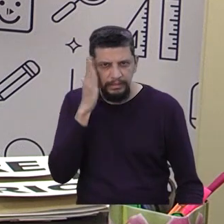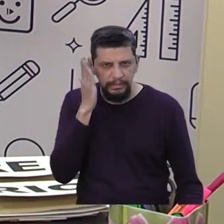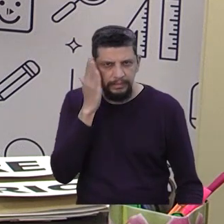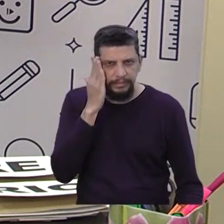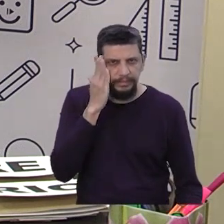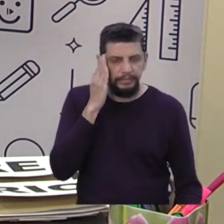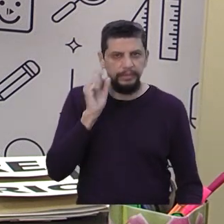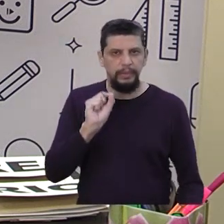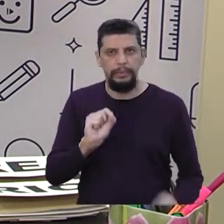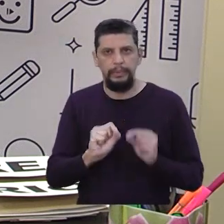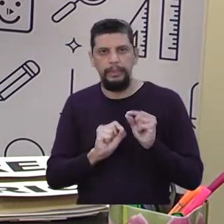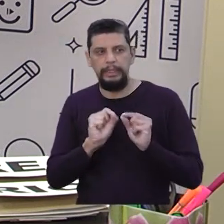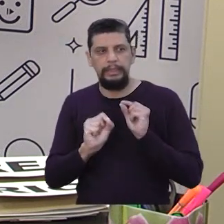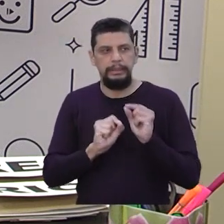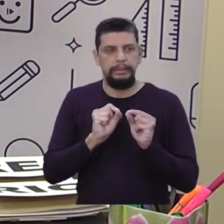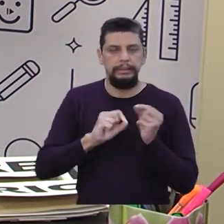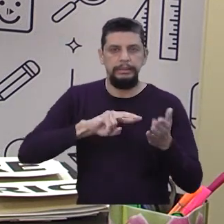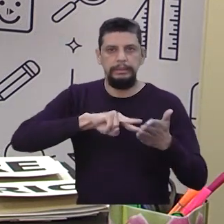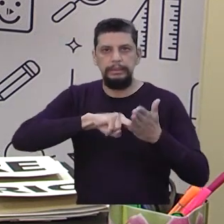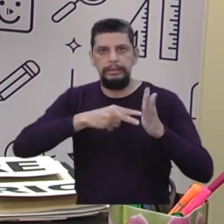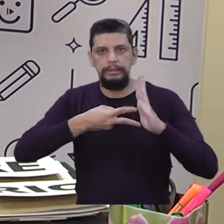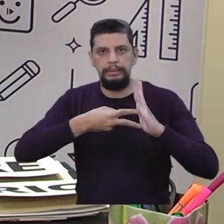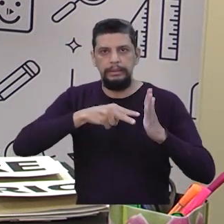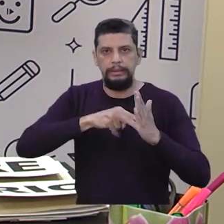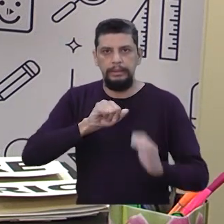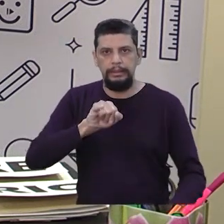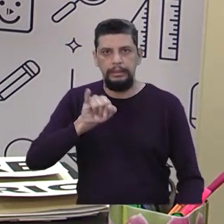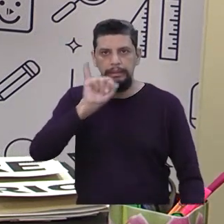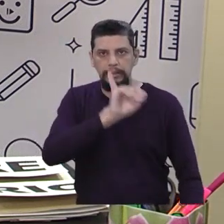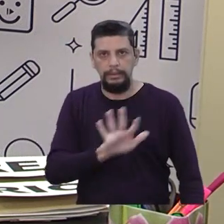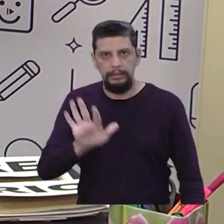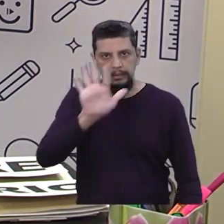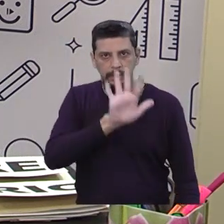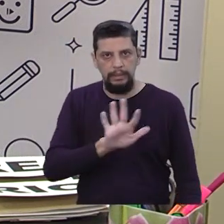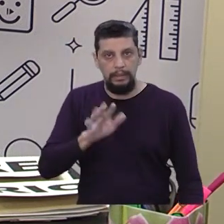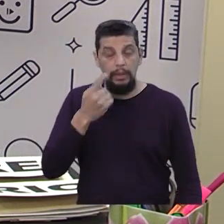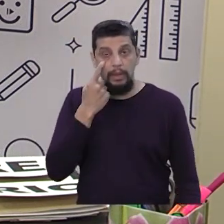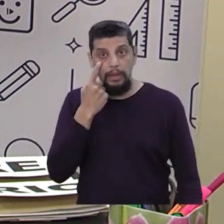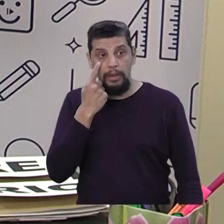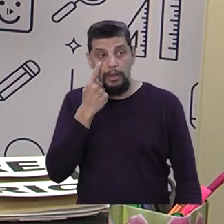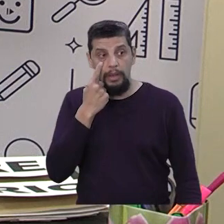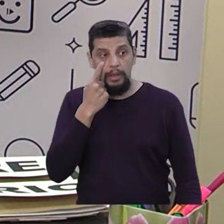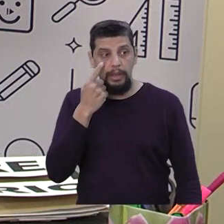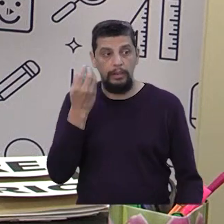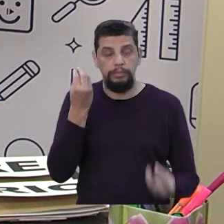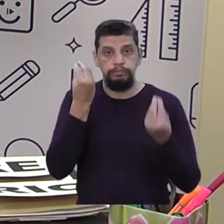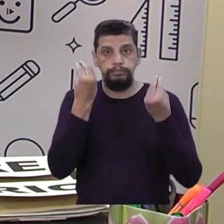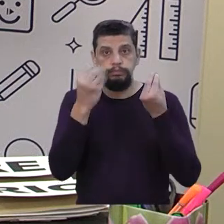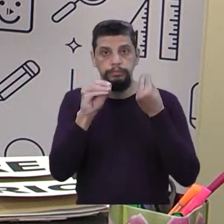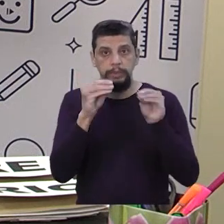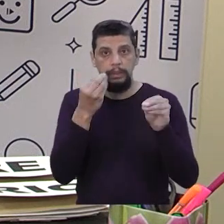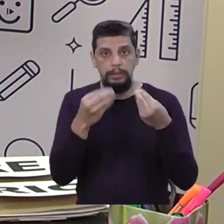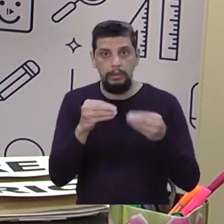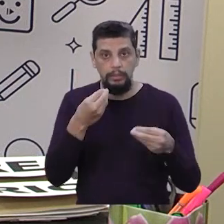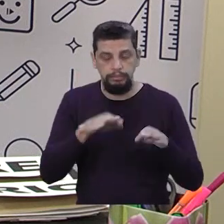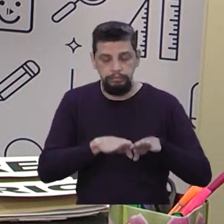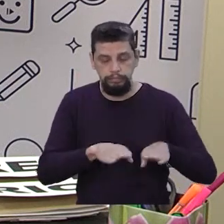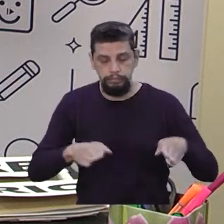o que está representando essa imagem? Ó, Vou colocar aqui para vocês já,